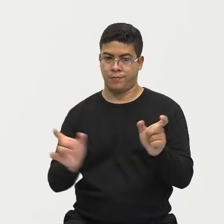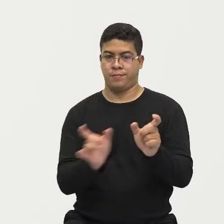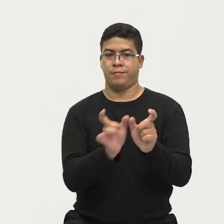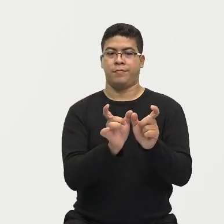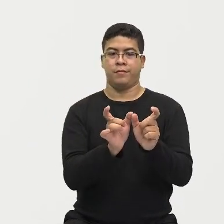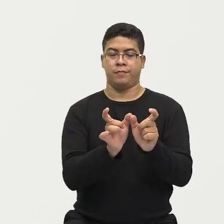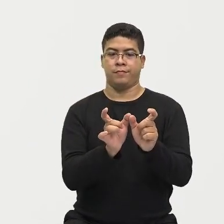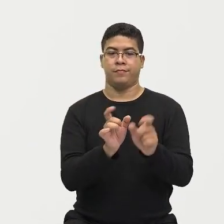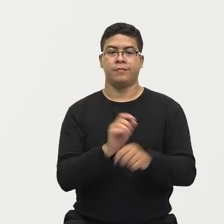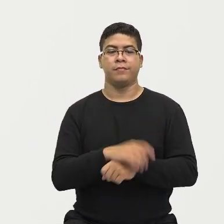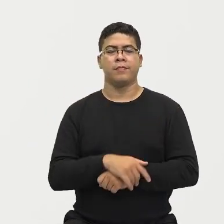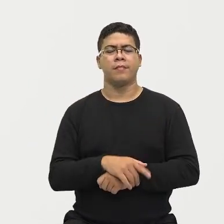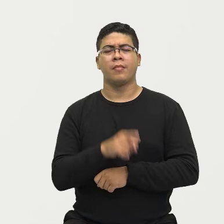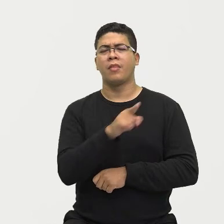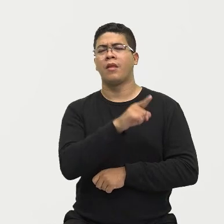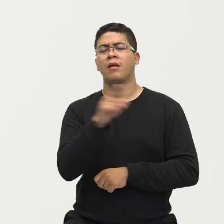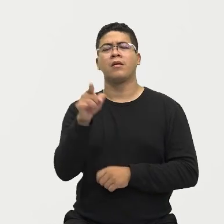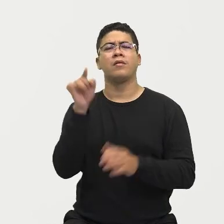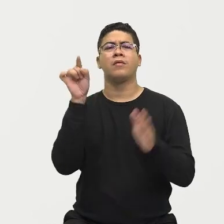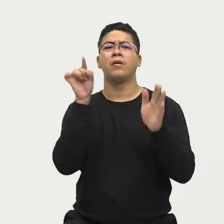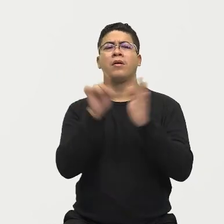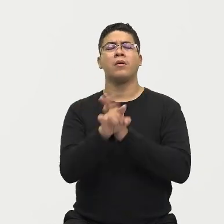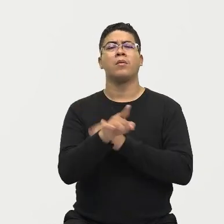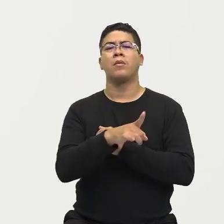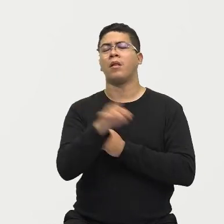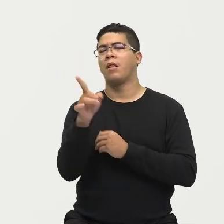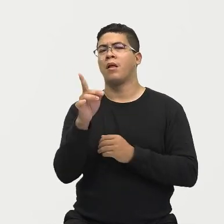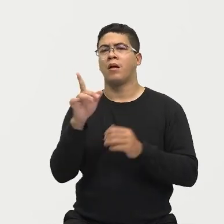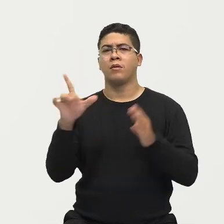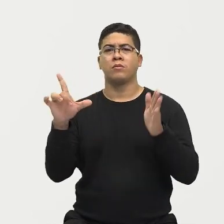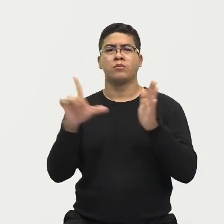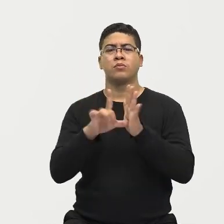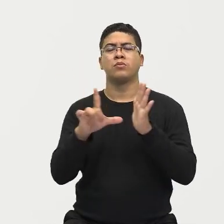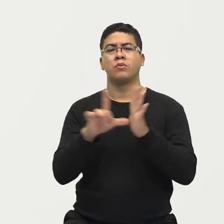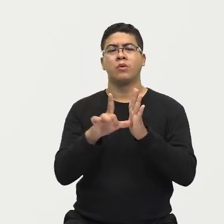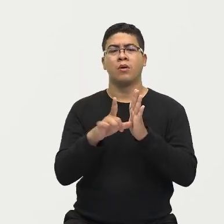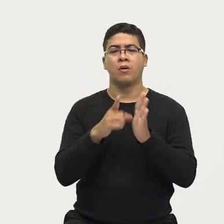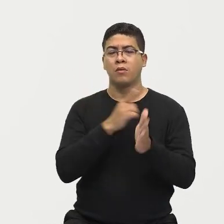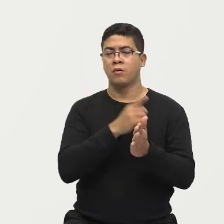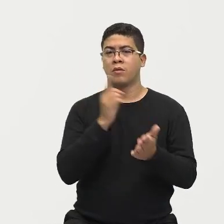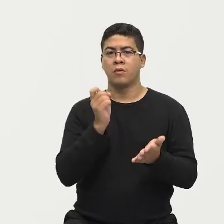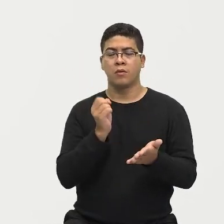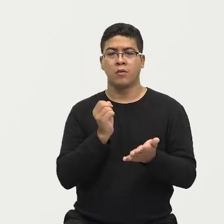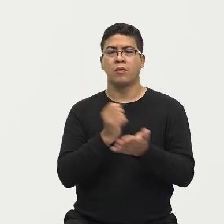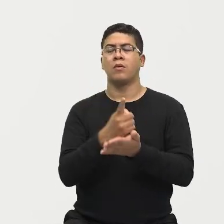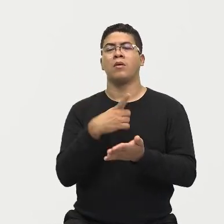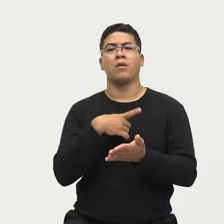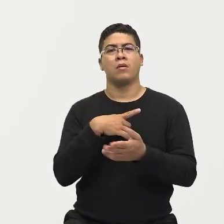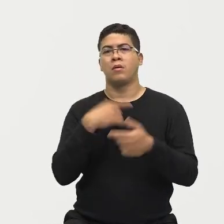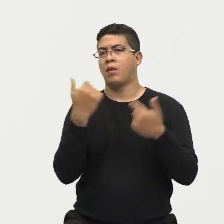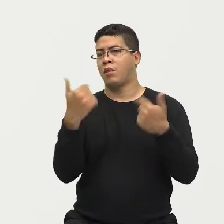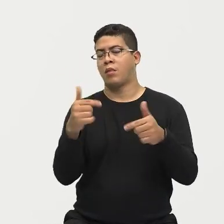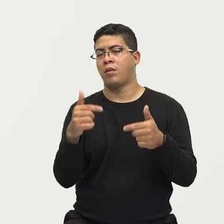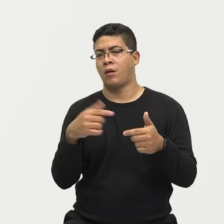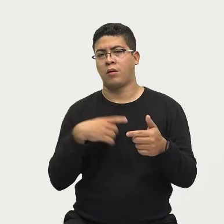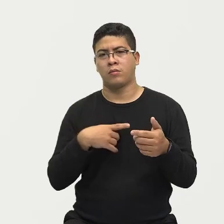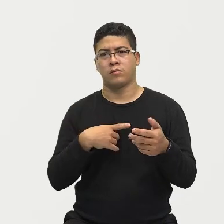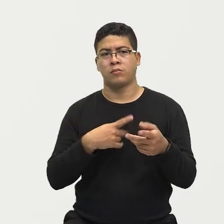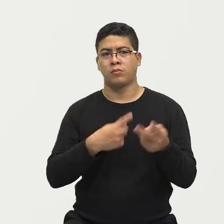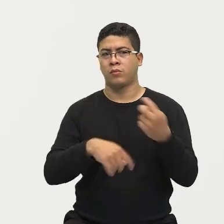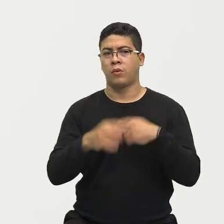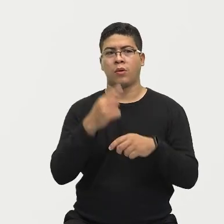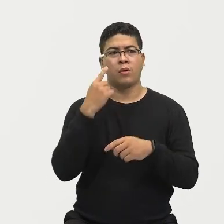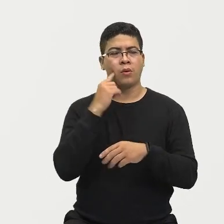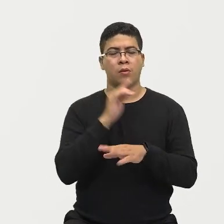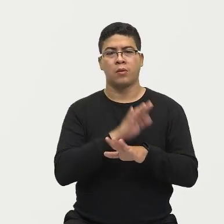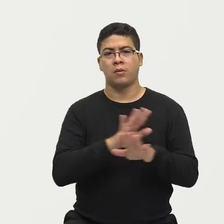que vai comprar naquelas lojas lá, né, e você não vai abrir o crédito, e você não tem avalista. Ninguém quer servir de avalista para ti,